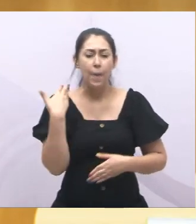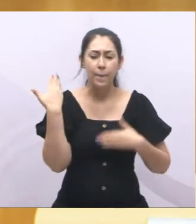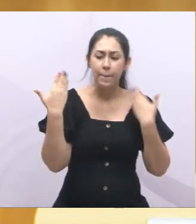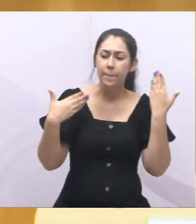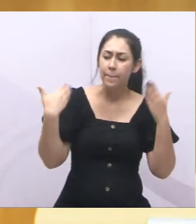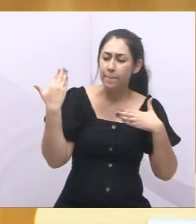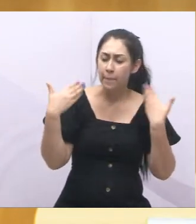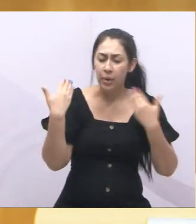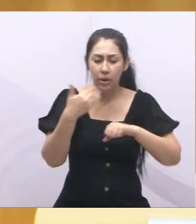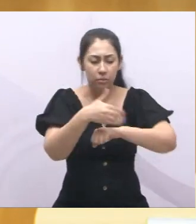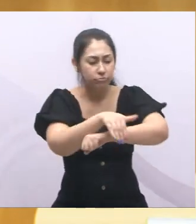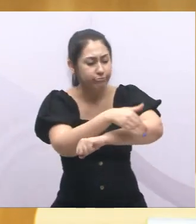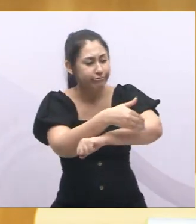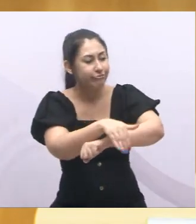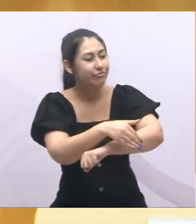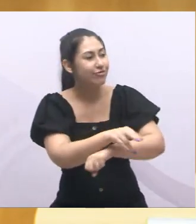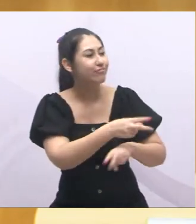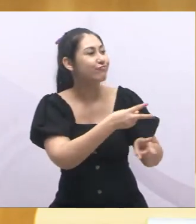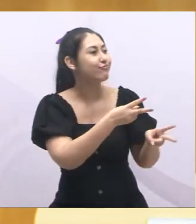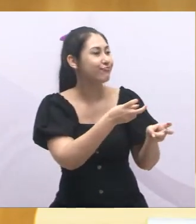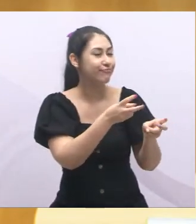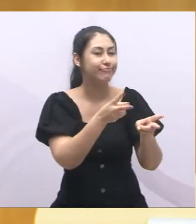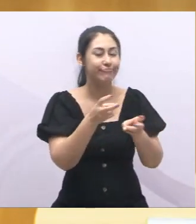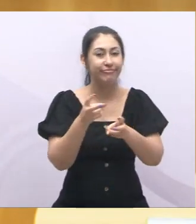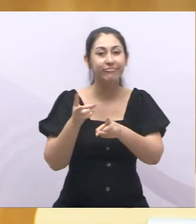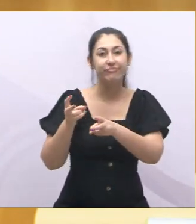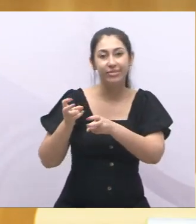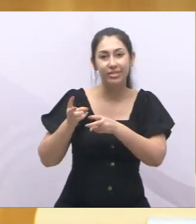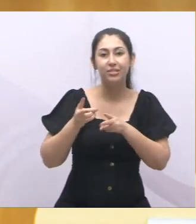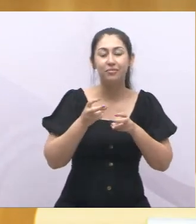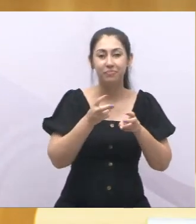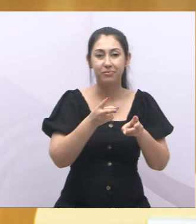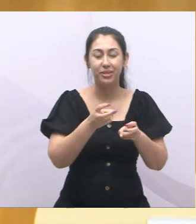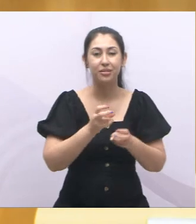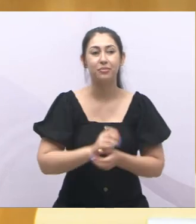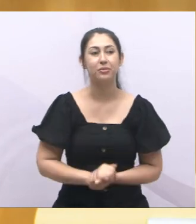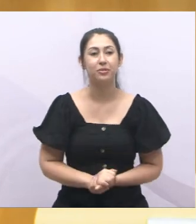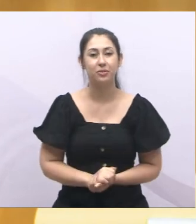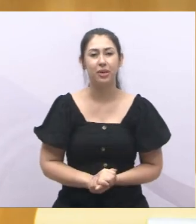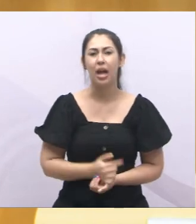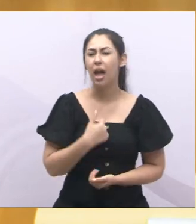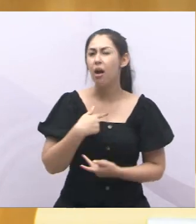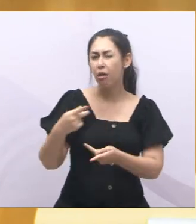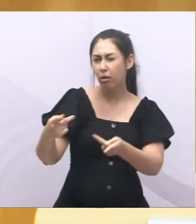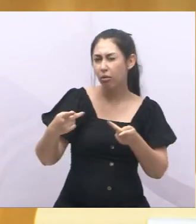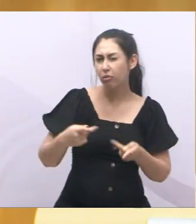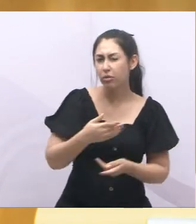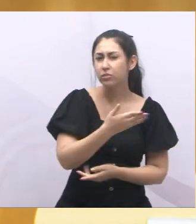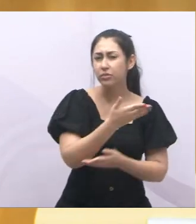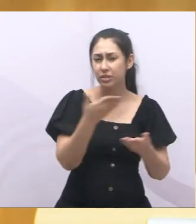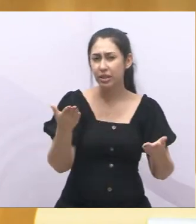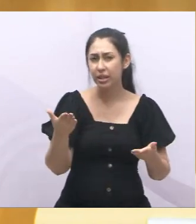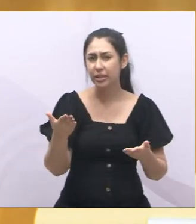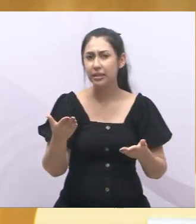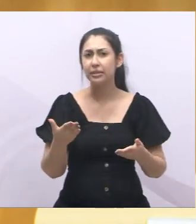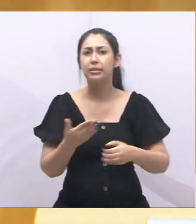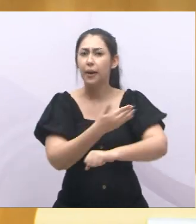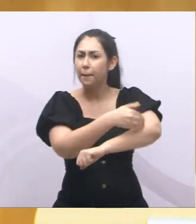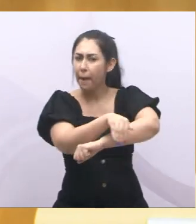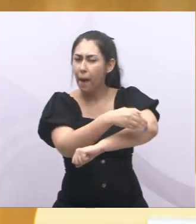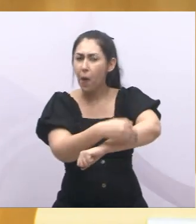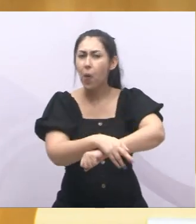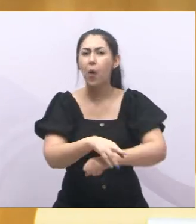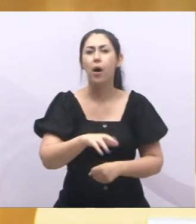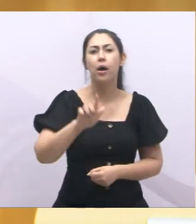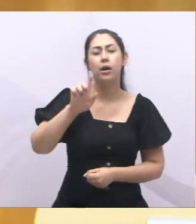única avenida, para verificar isto. Vos convido a passear pela rodovia Geraldo